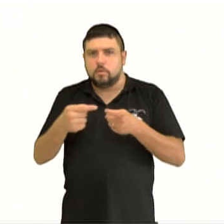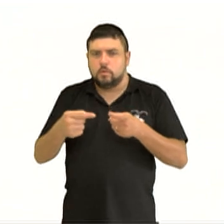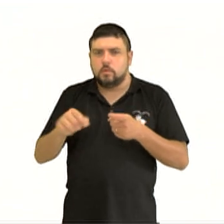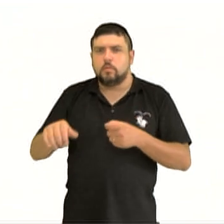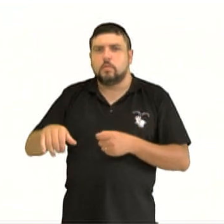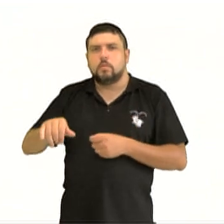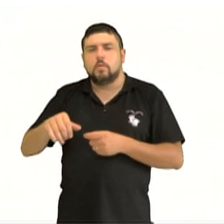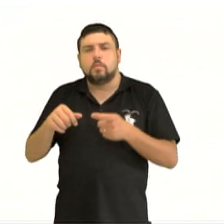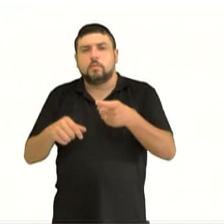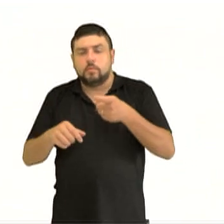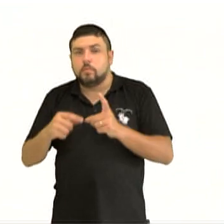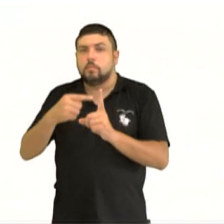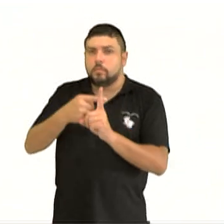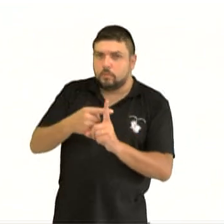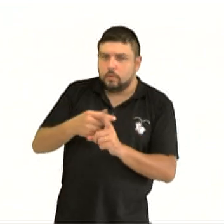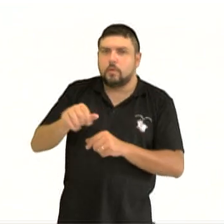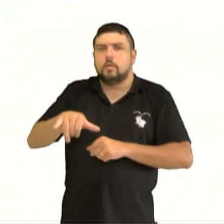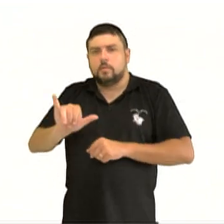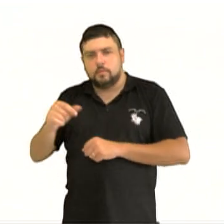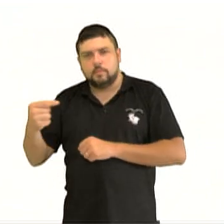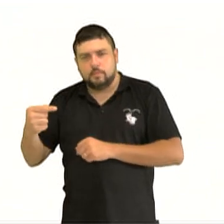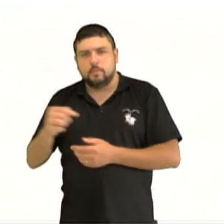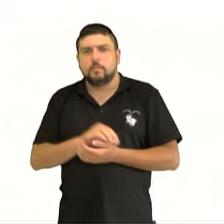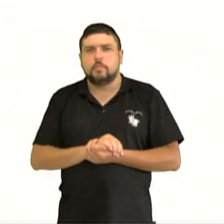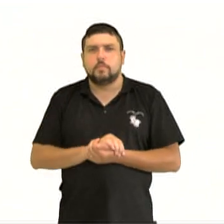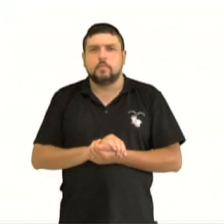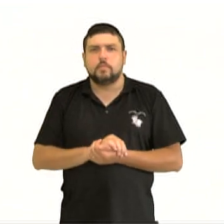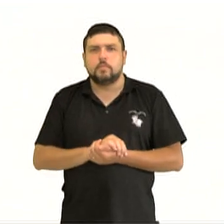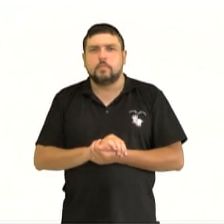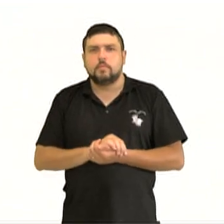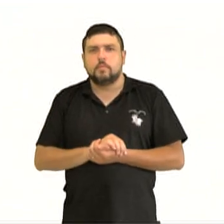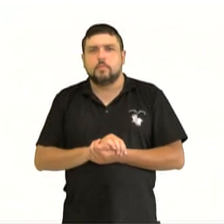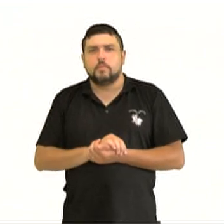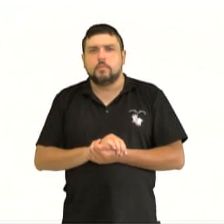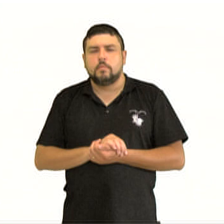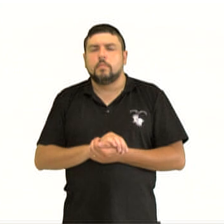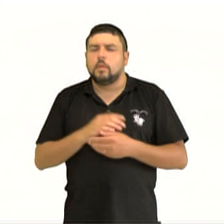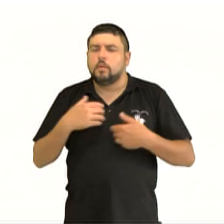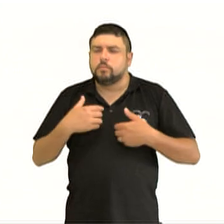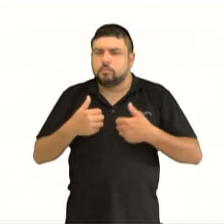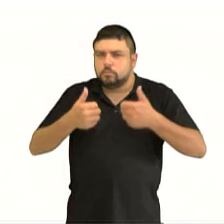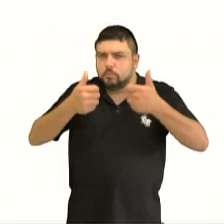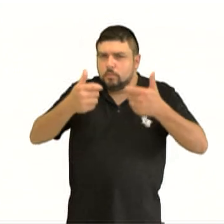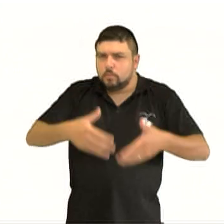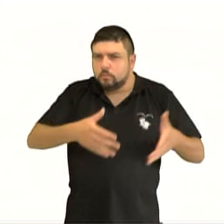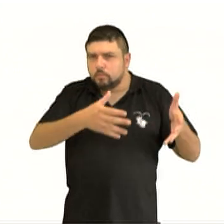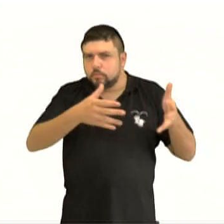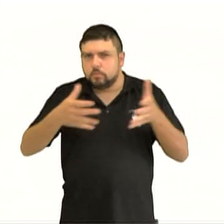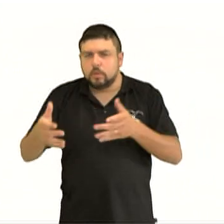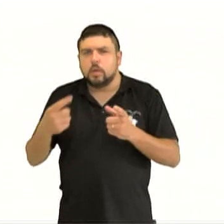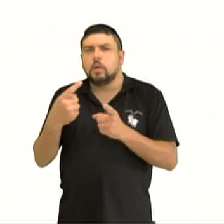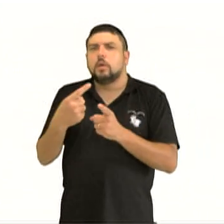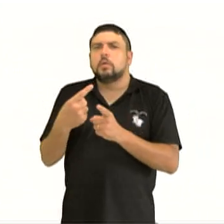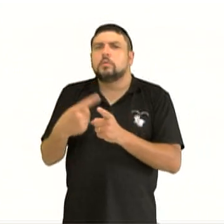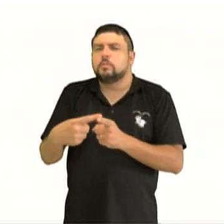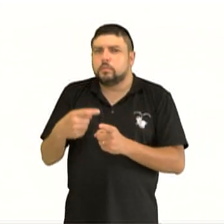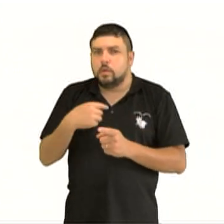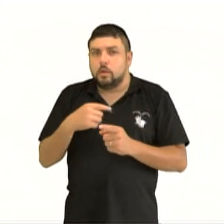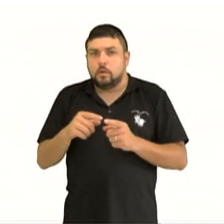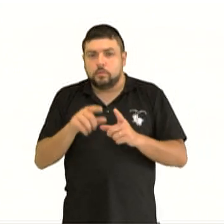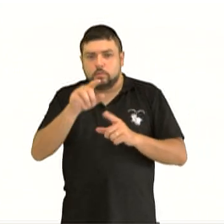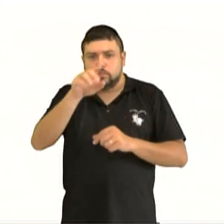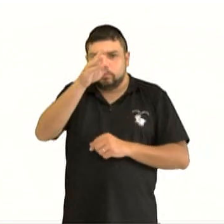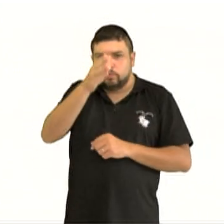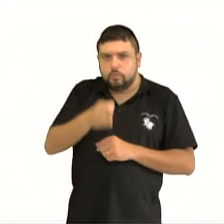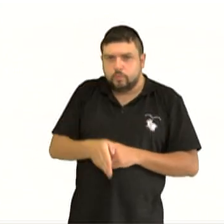y. Fiz questão de falar isso para você porque o ponto que está representado ali sob o plano cartesiano é